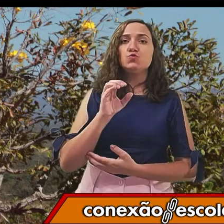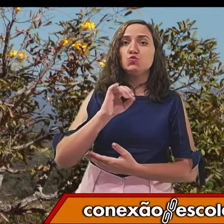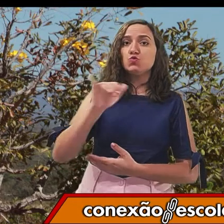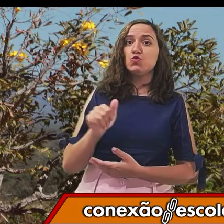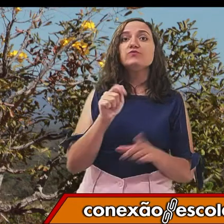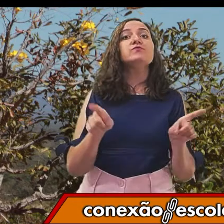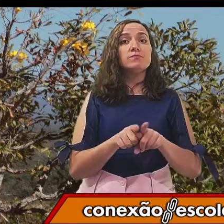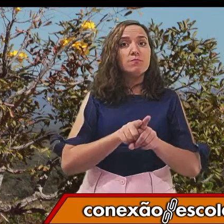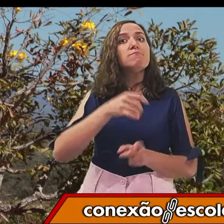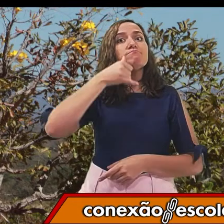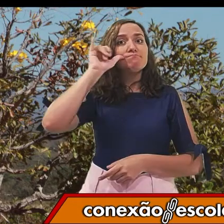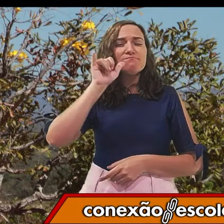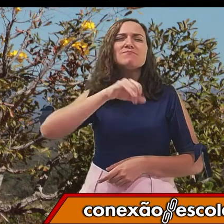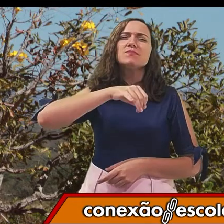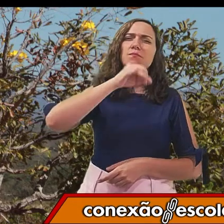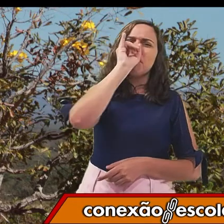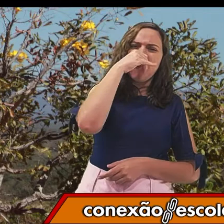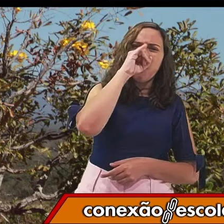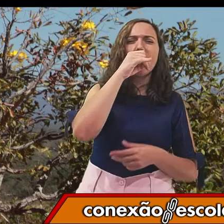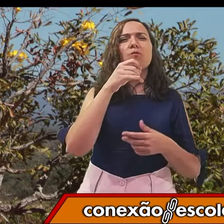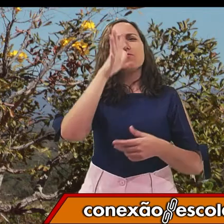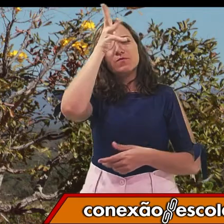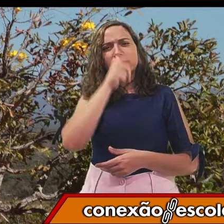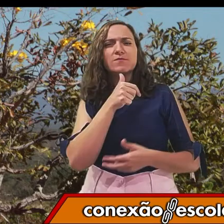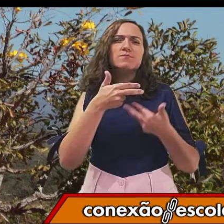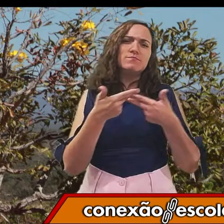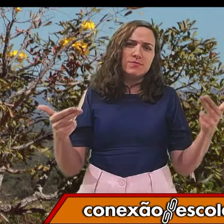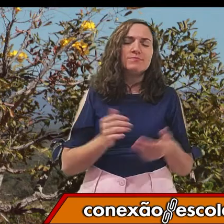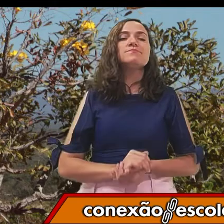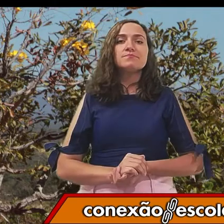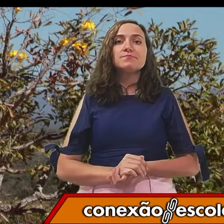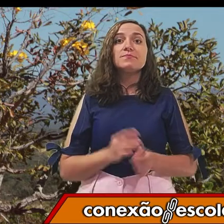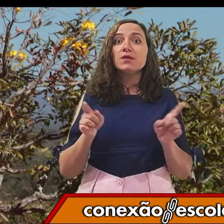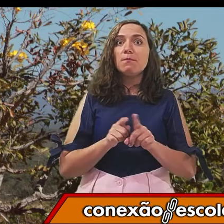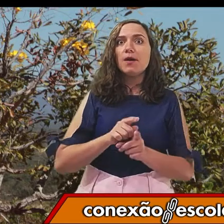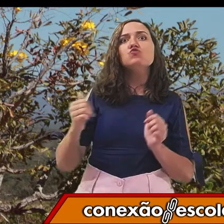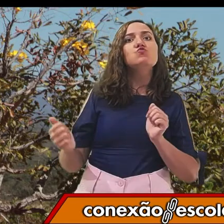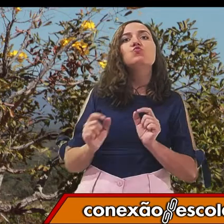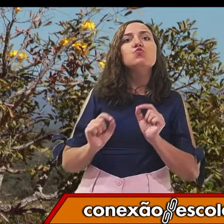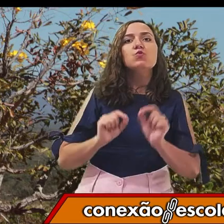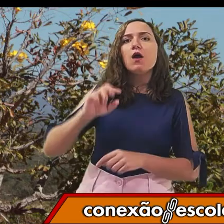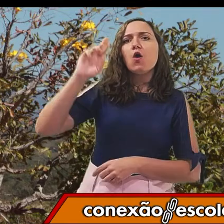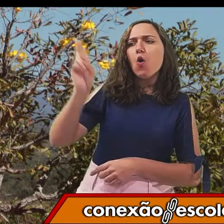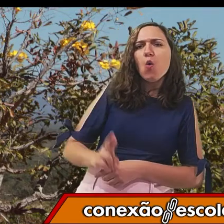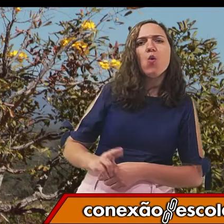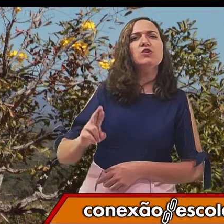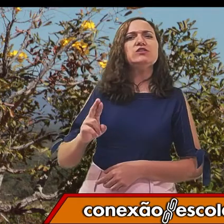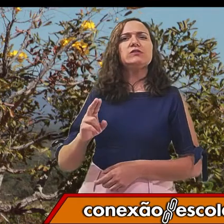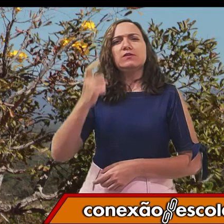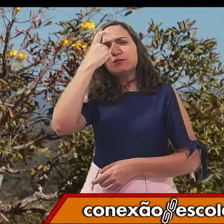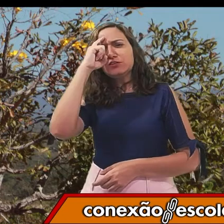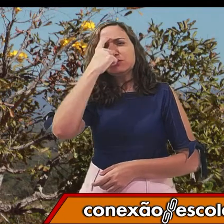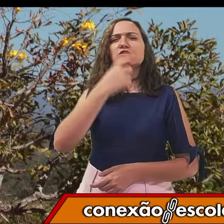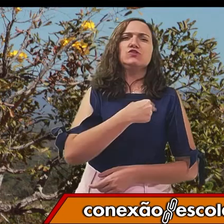de bovinos, suínos e carne de frango. Ao lado da Rússia, da Índia, da China, o Brasil